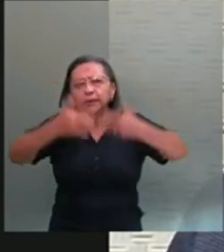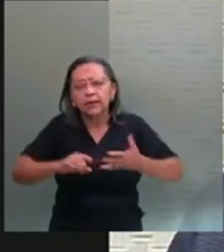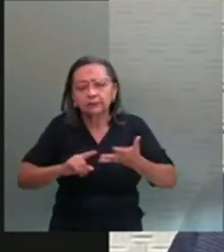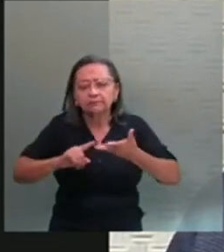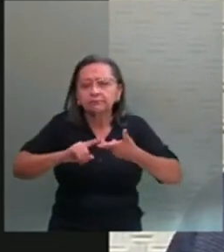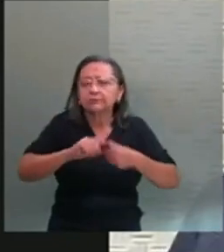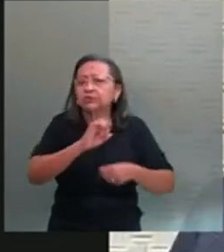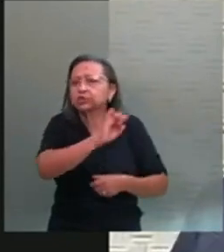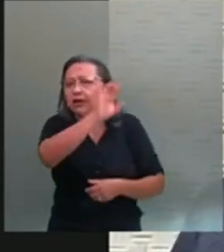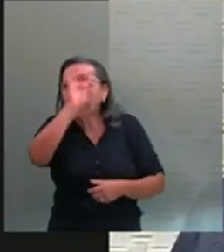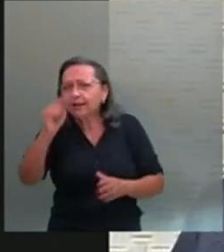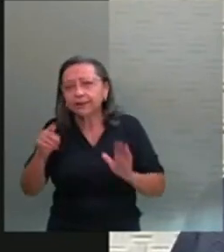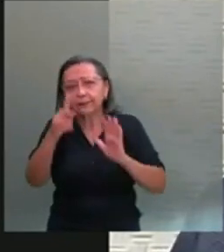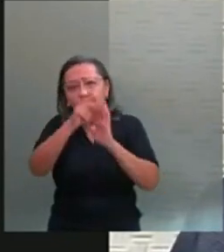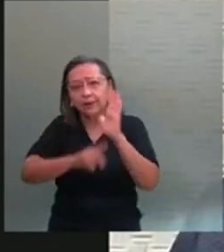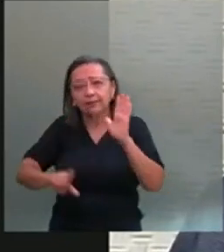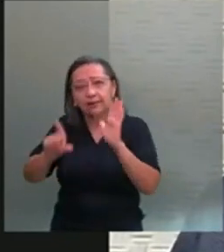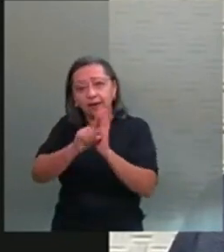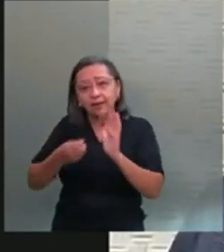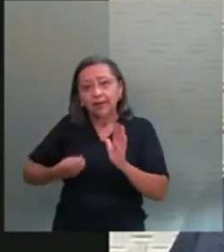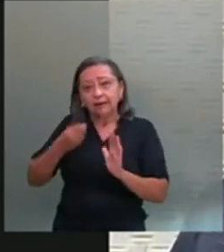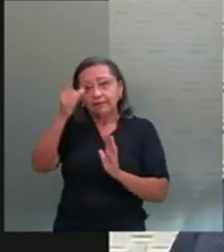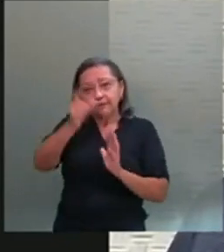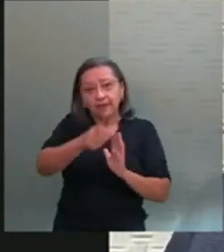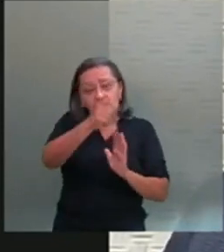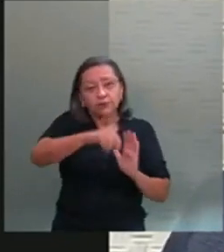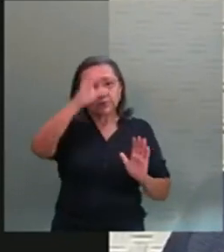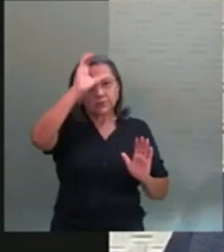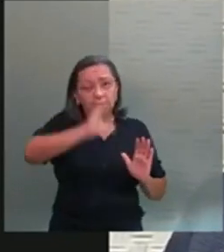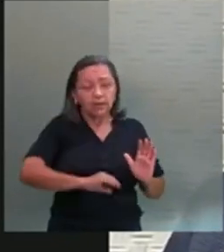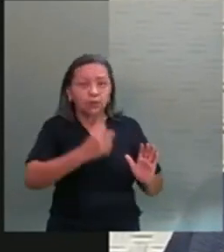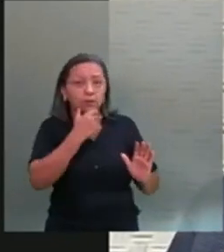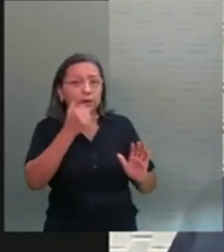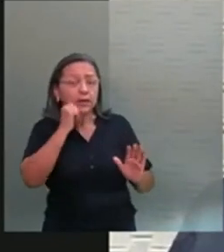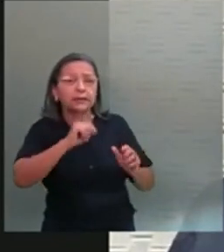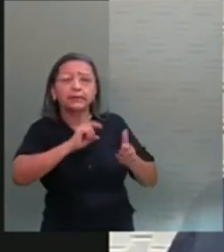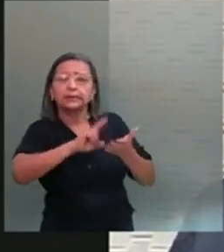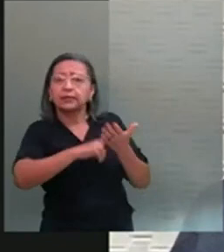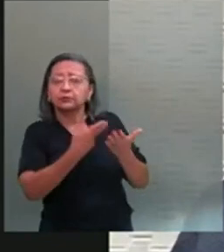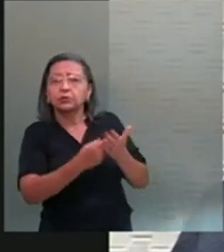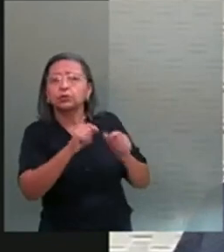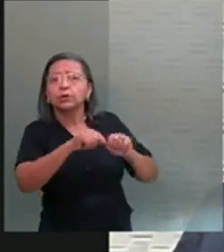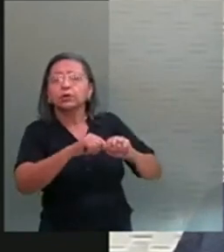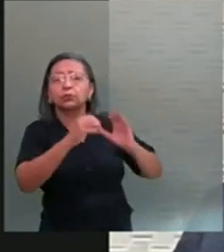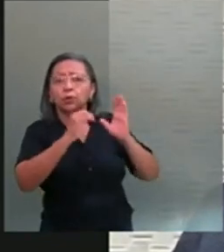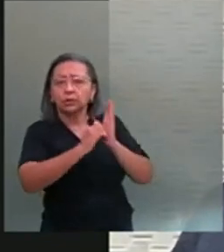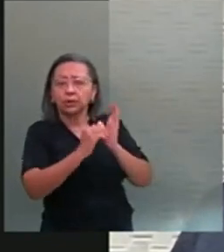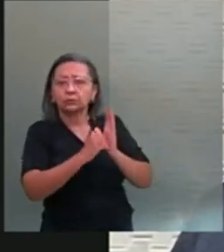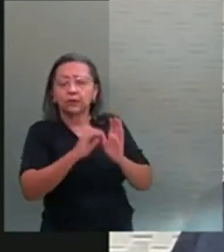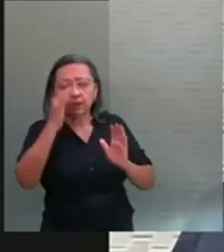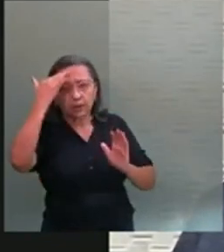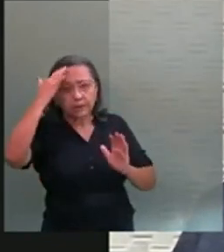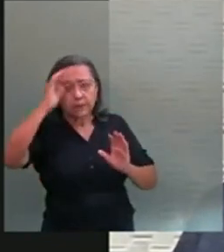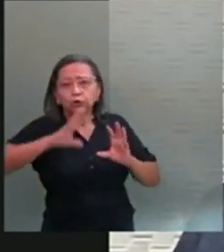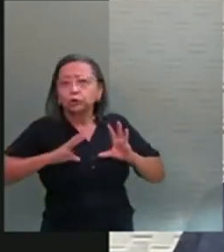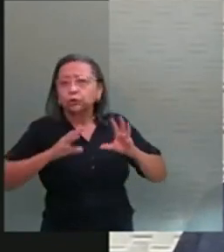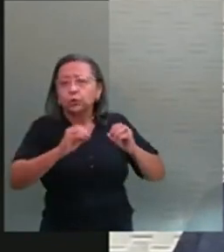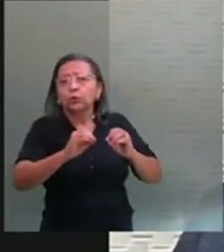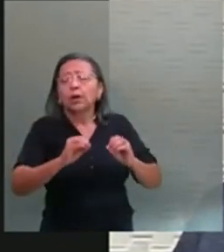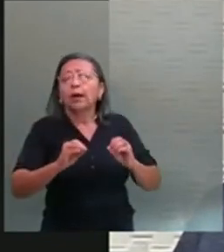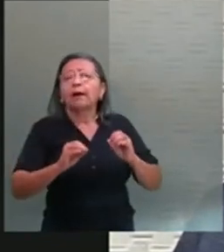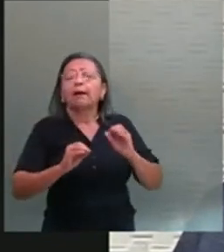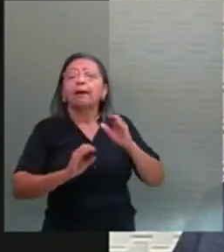implicações de cada projeto de lei na vida do cidadão e da cidadã, traduzindo o jargão do Congresso para o entendimento de todos, a agência